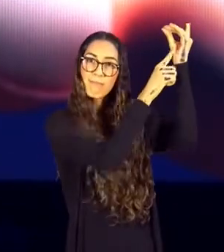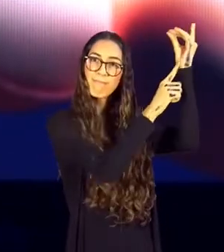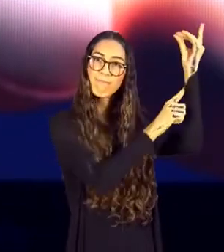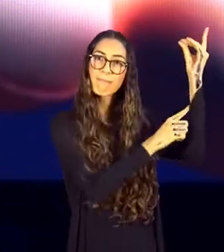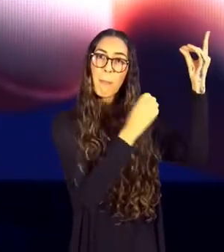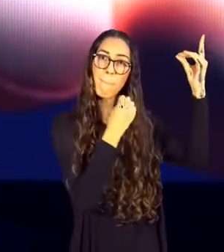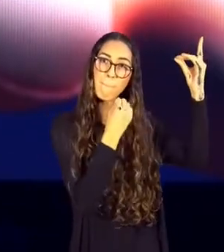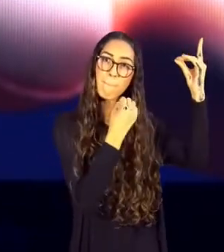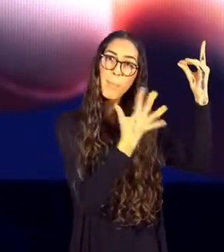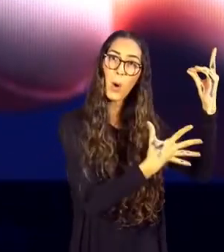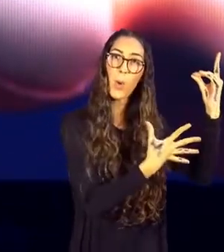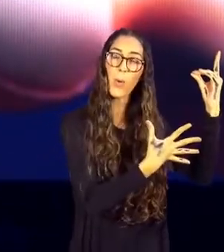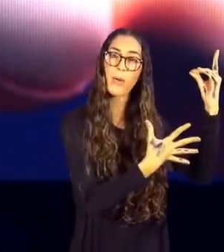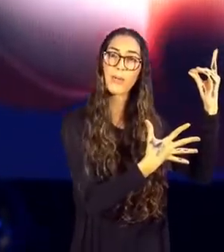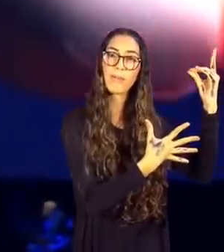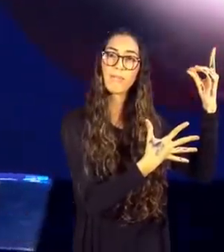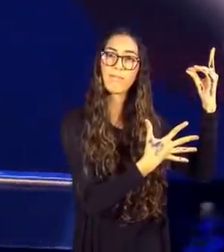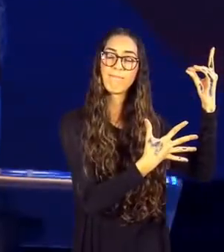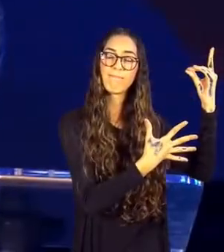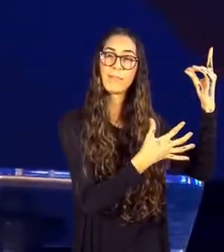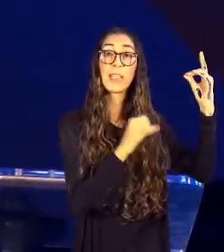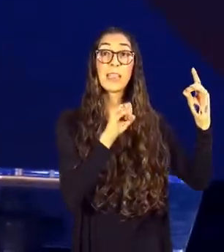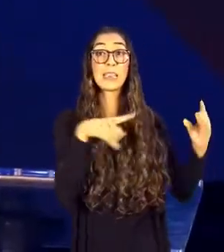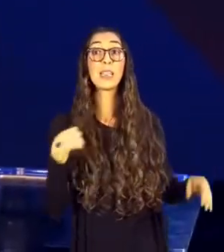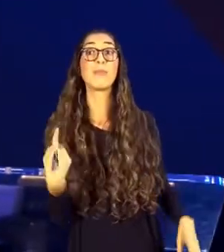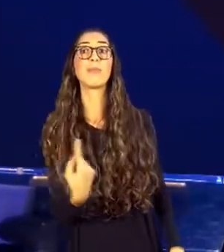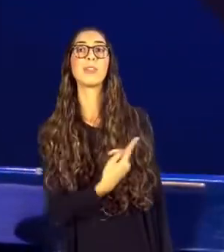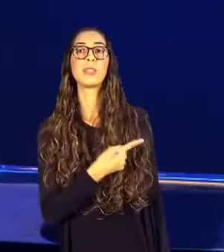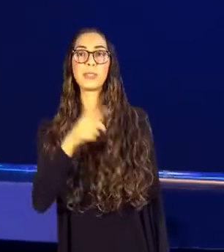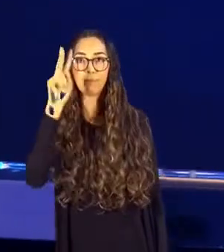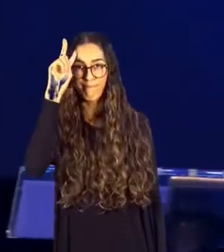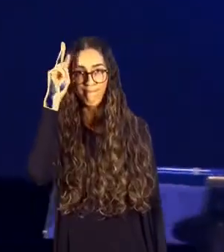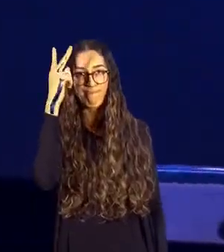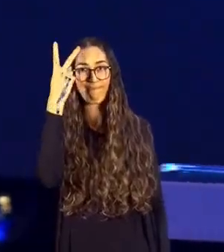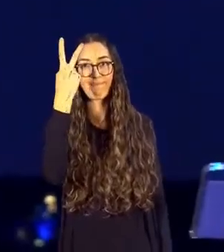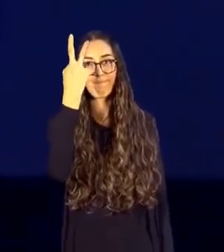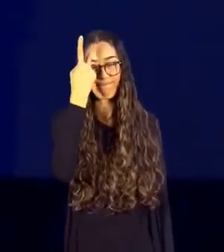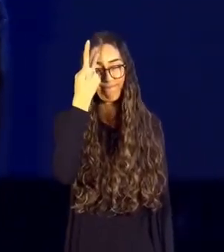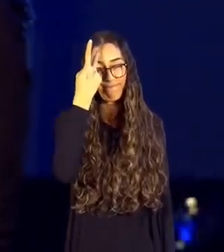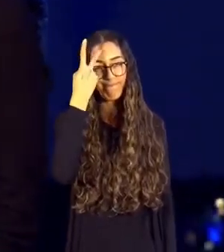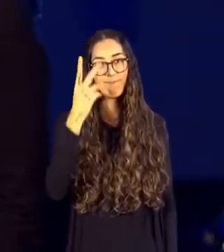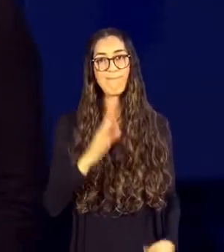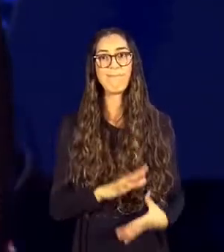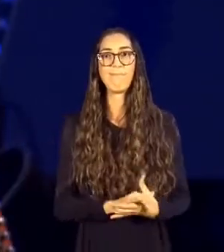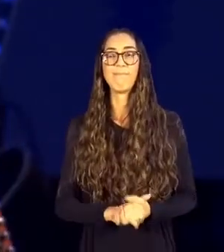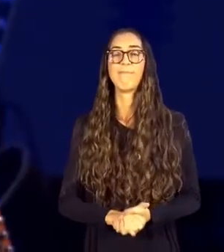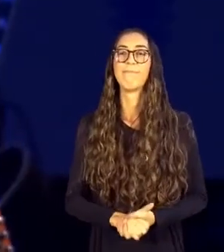só vou poder comprovar isso quando eu mudar o meu entendimento. Porque, irmãos,